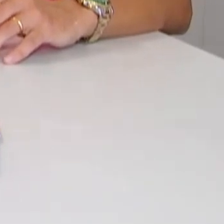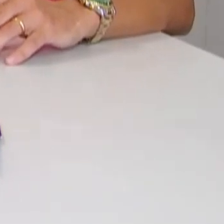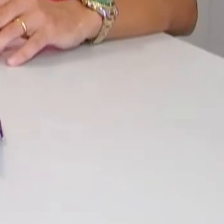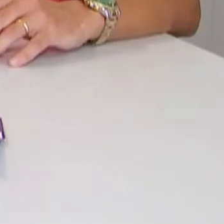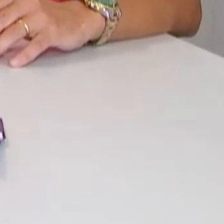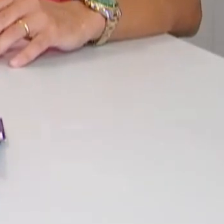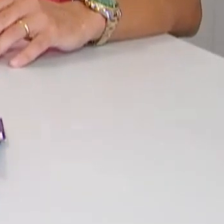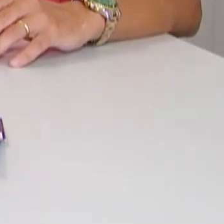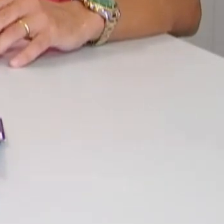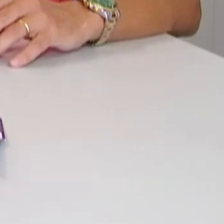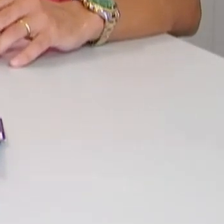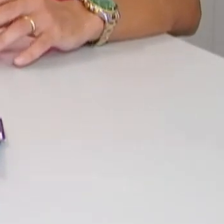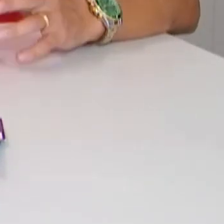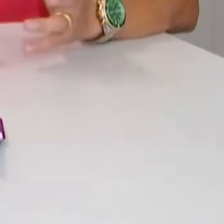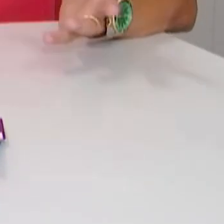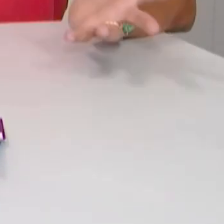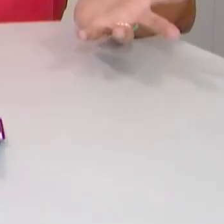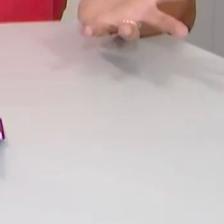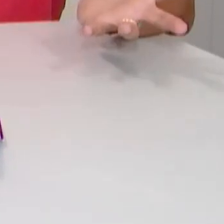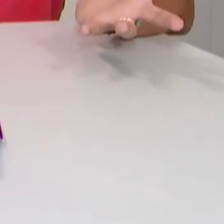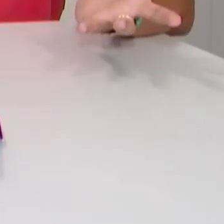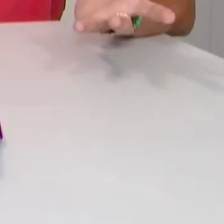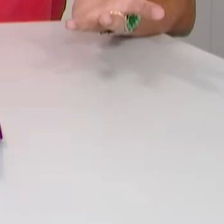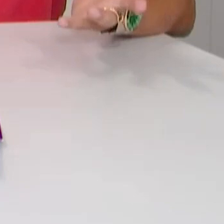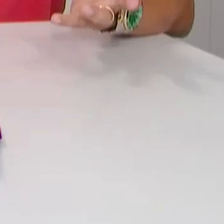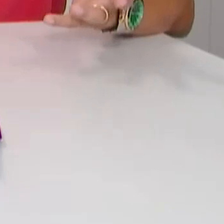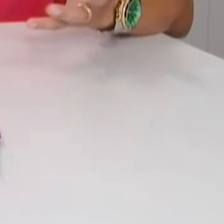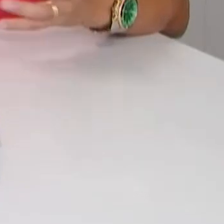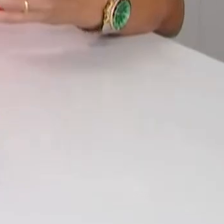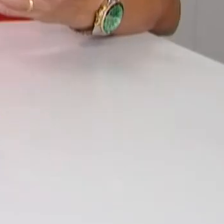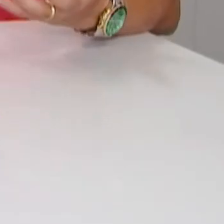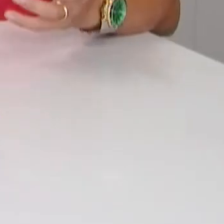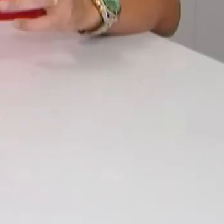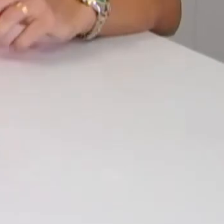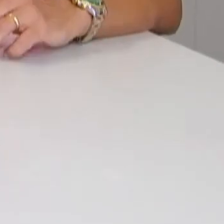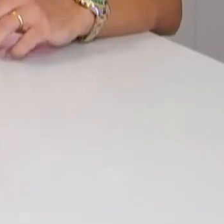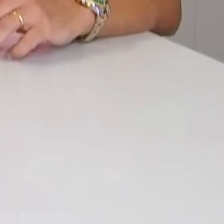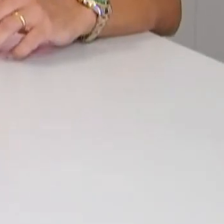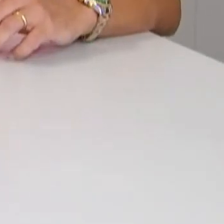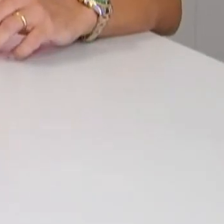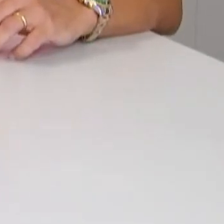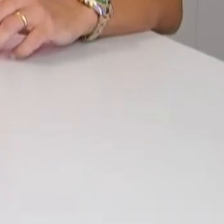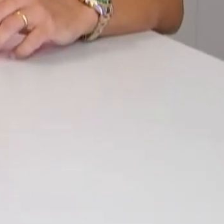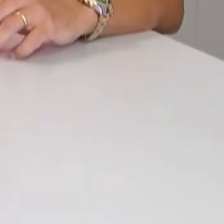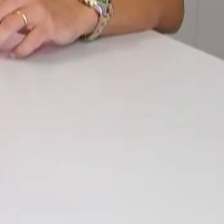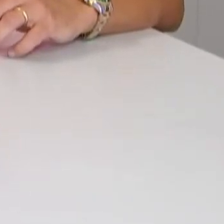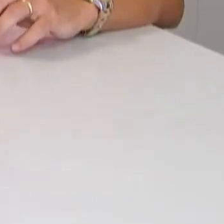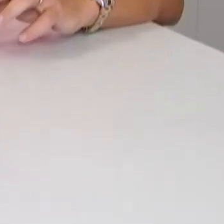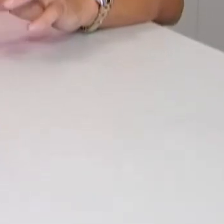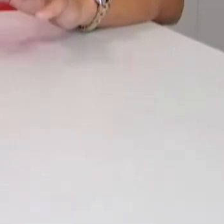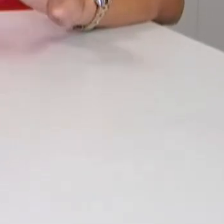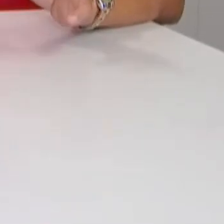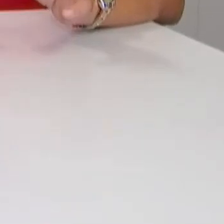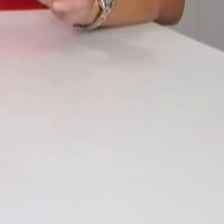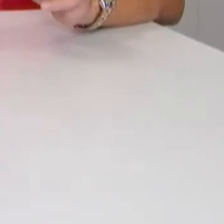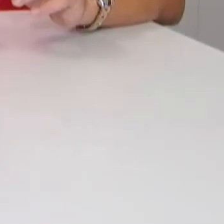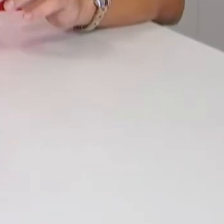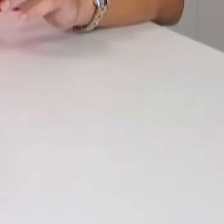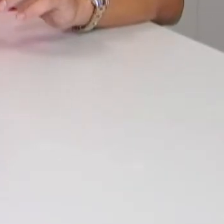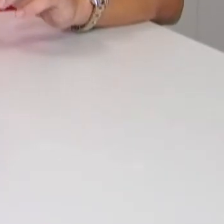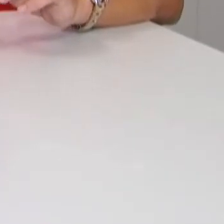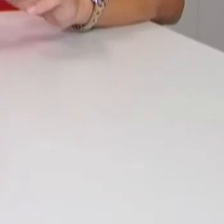contrato do plano, né? Ok, Rafael, primeiramente agradeço a oportunidade. É importante passar aí para a população, né,